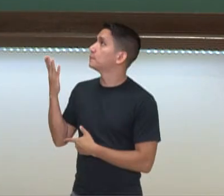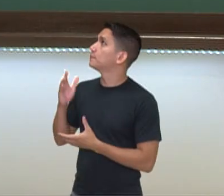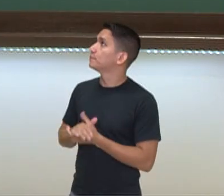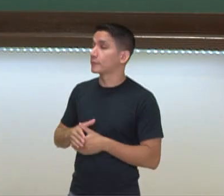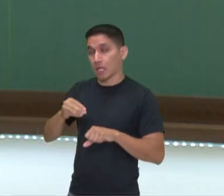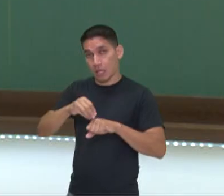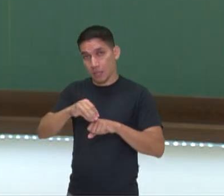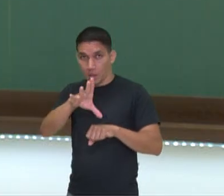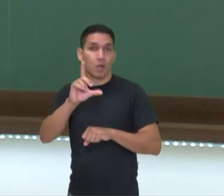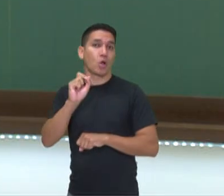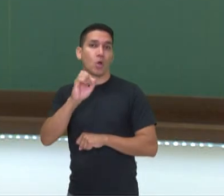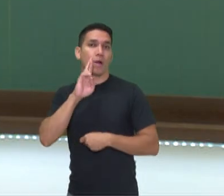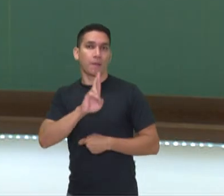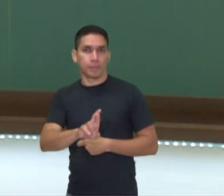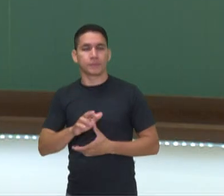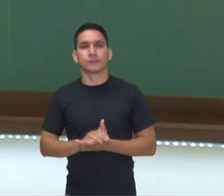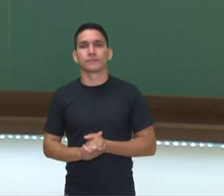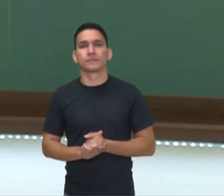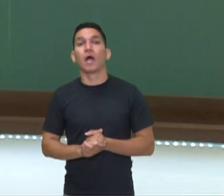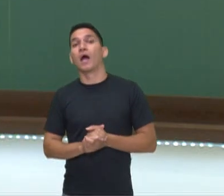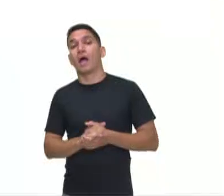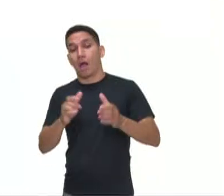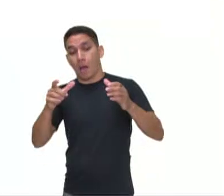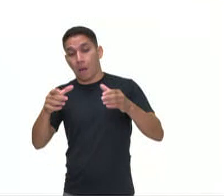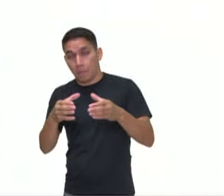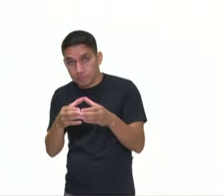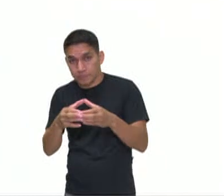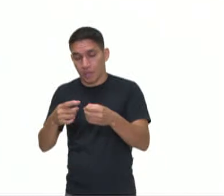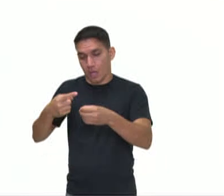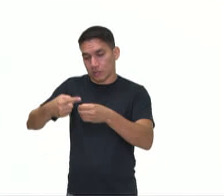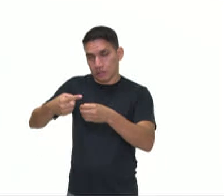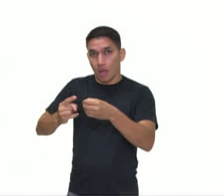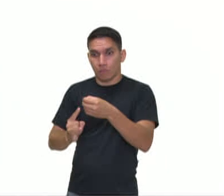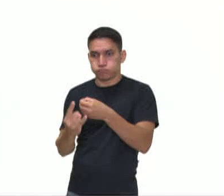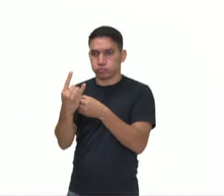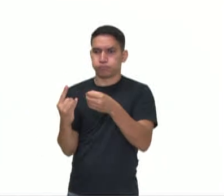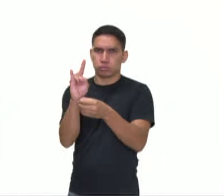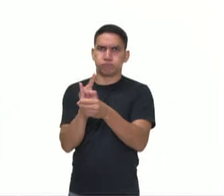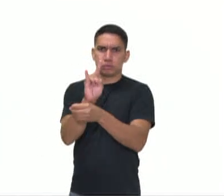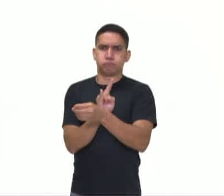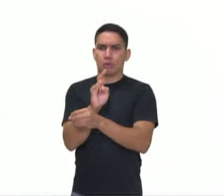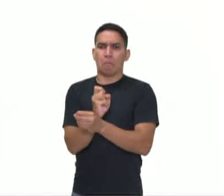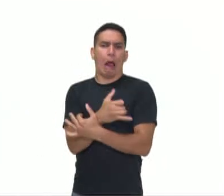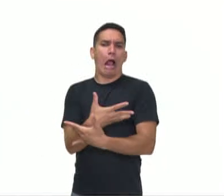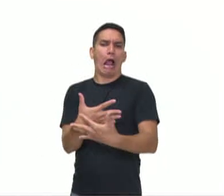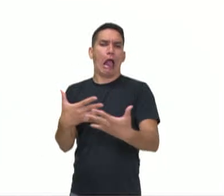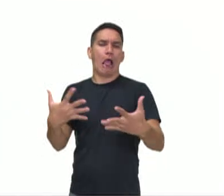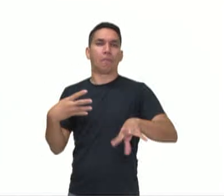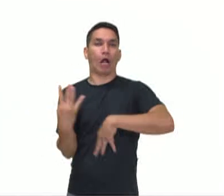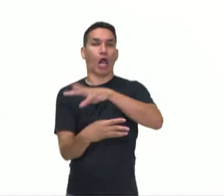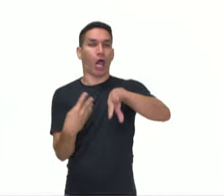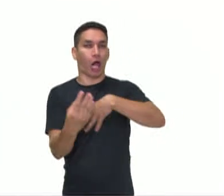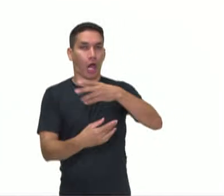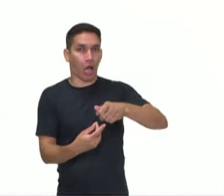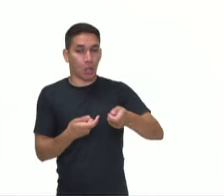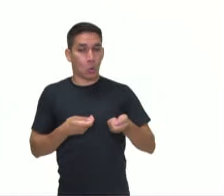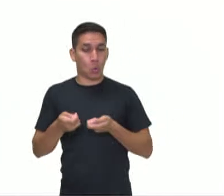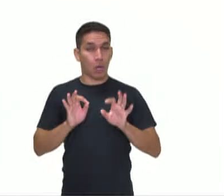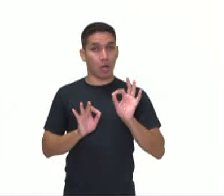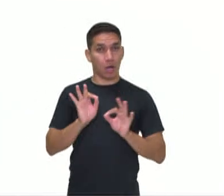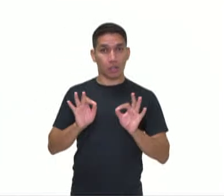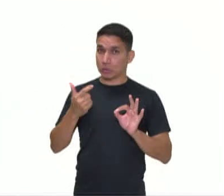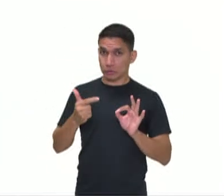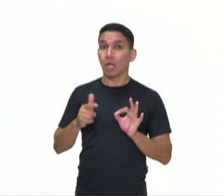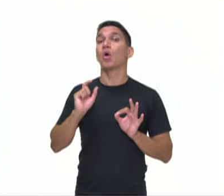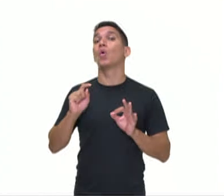possível resposta é que a urbanização que ocorre de forma acelerada e desordenada, sem planejamento, apresenta graves problemas